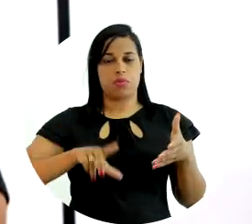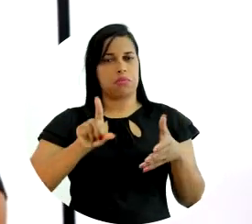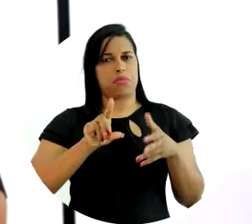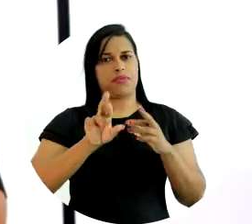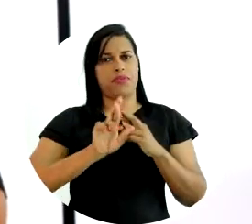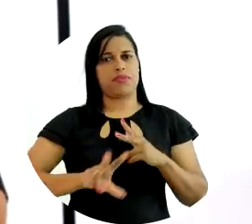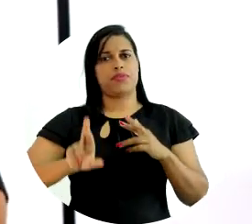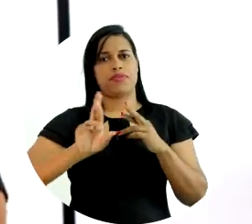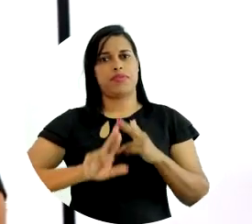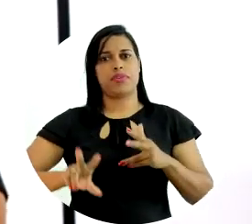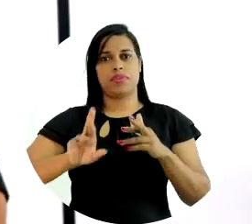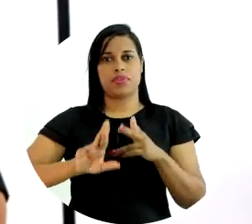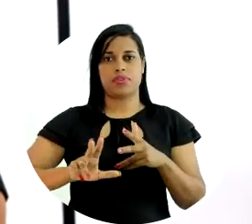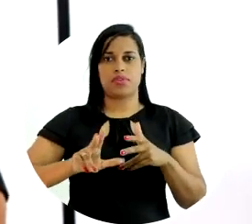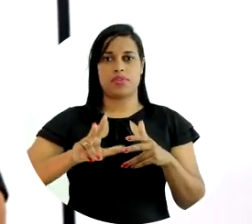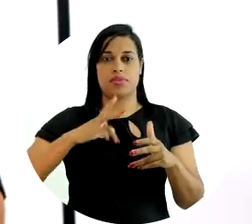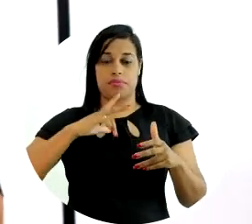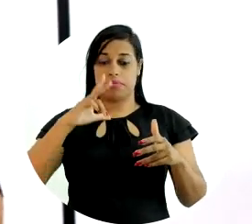diferente